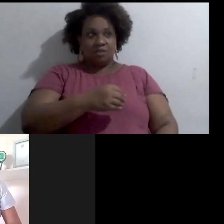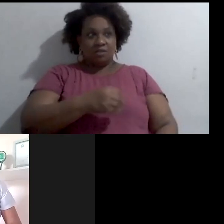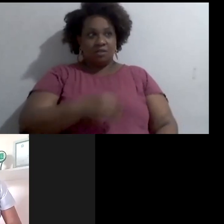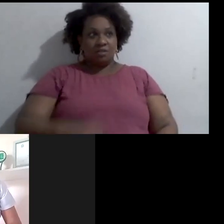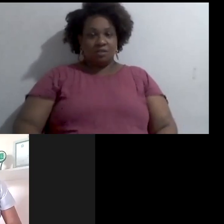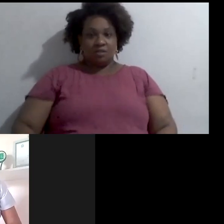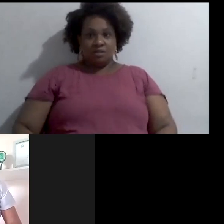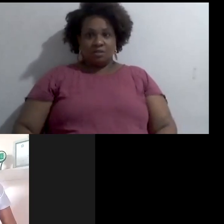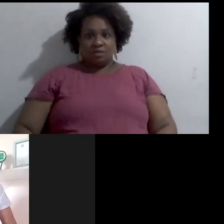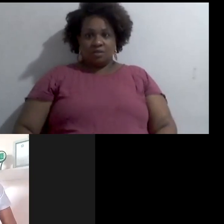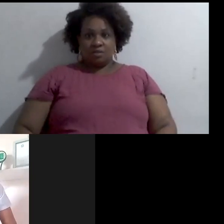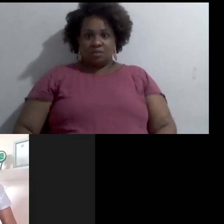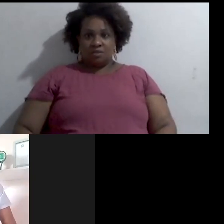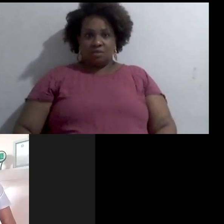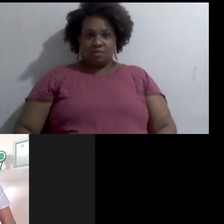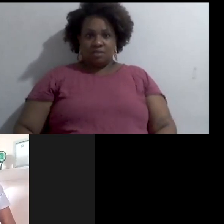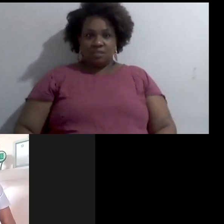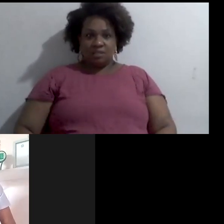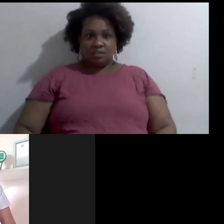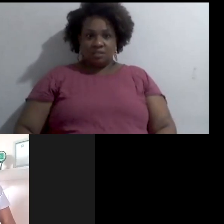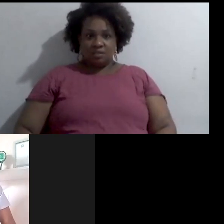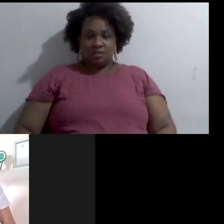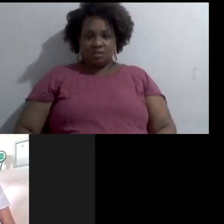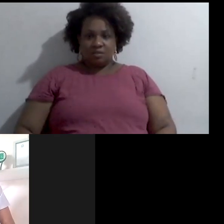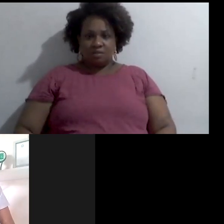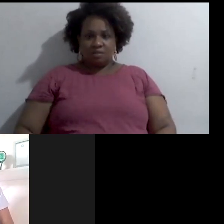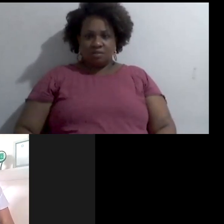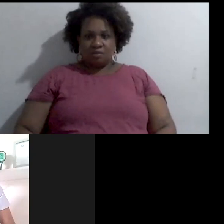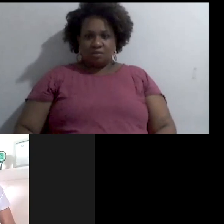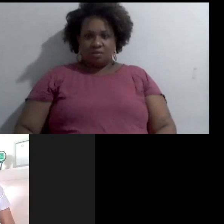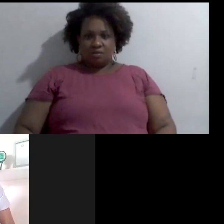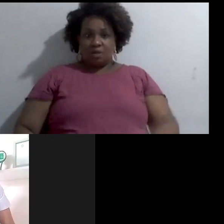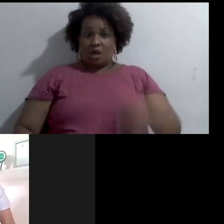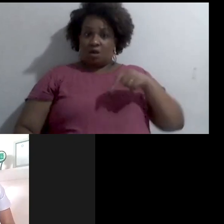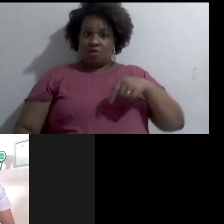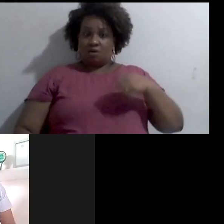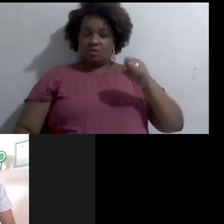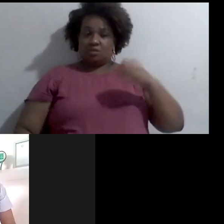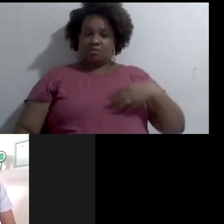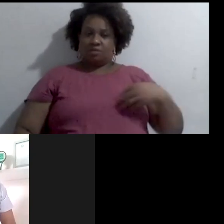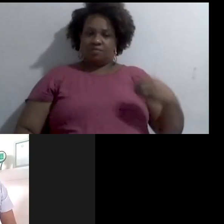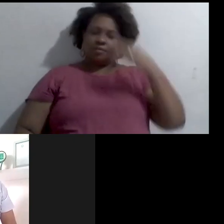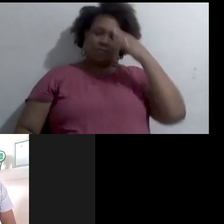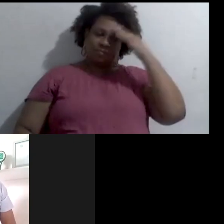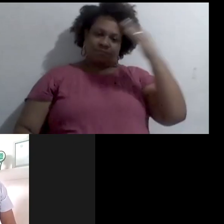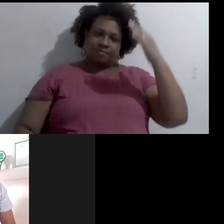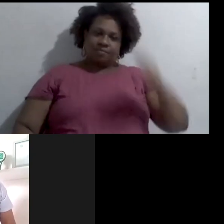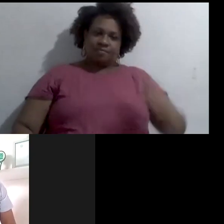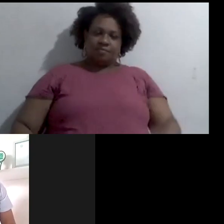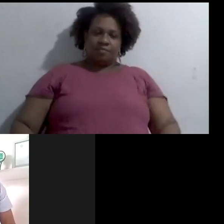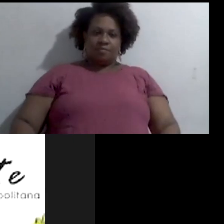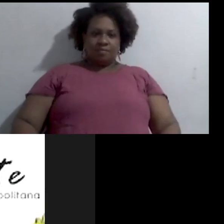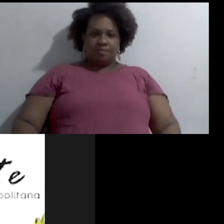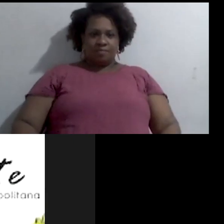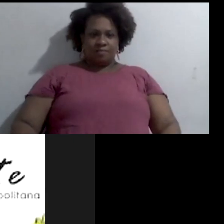parte do grupo de Helena Cartes. A cidade que eu estou falando agora é Simões Filho. Simões Filho, obrigado. Mais